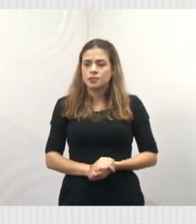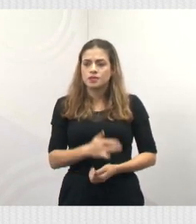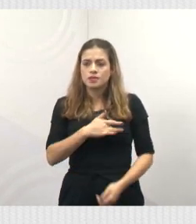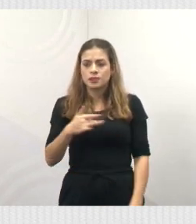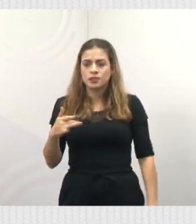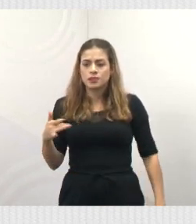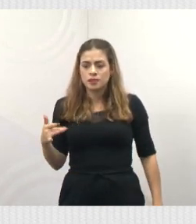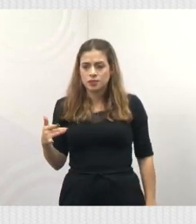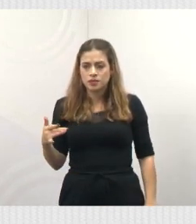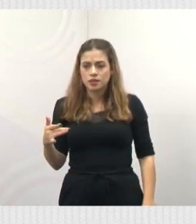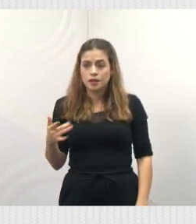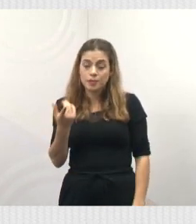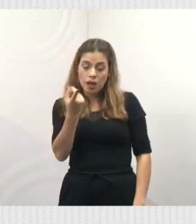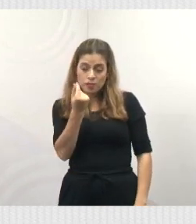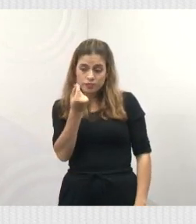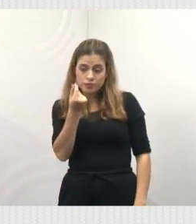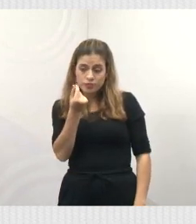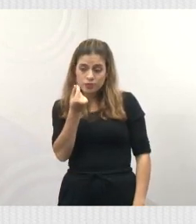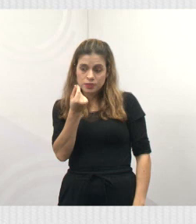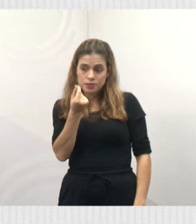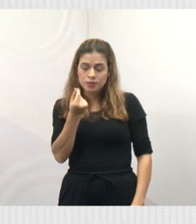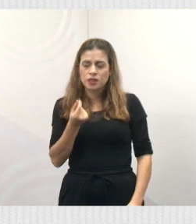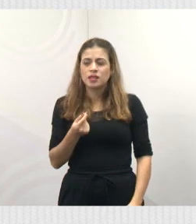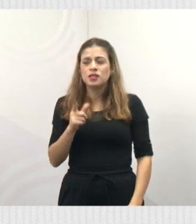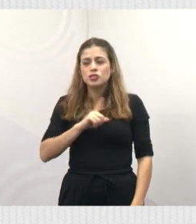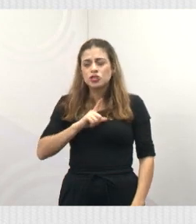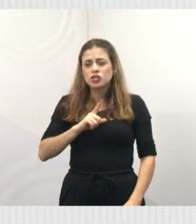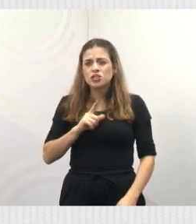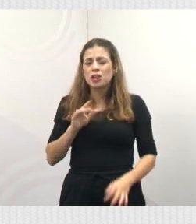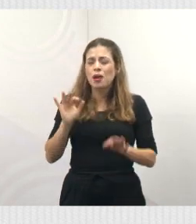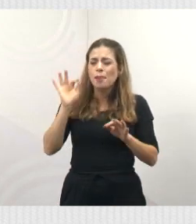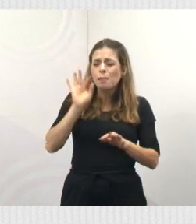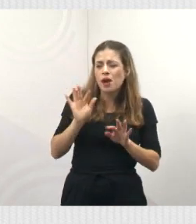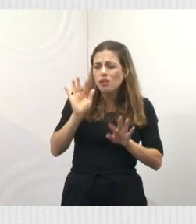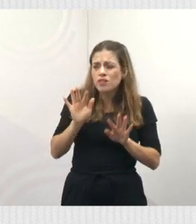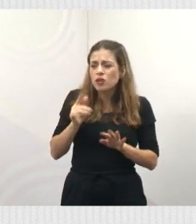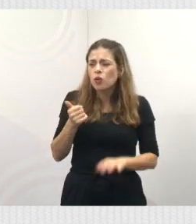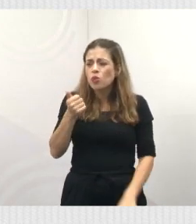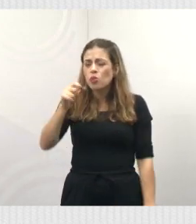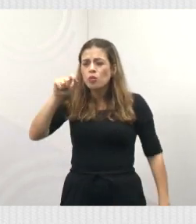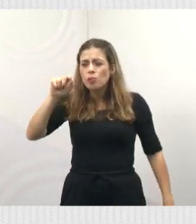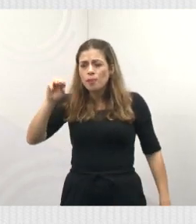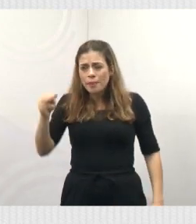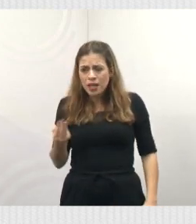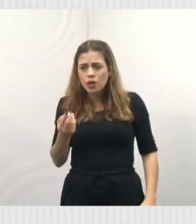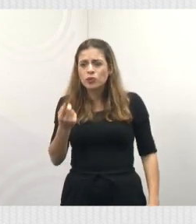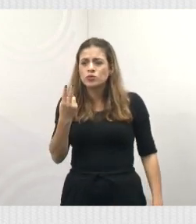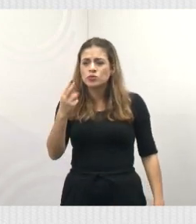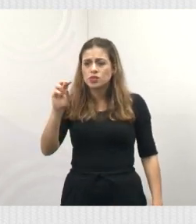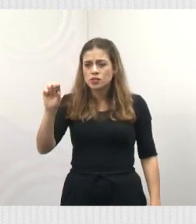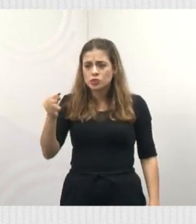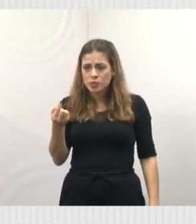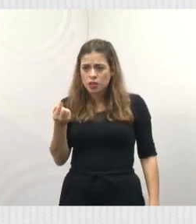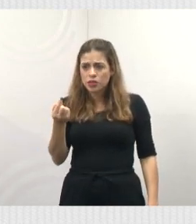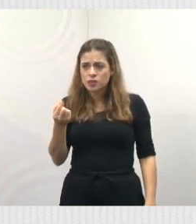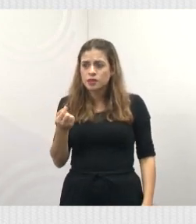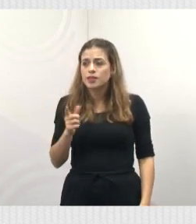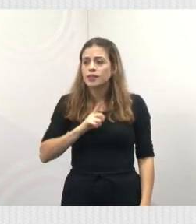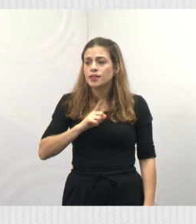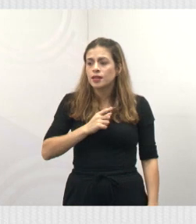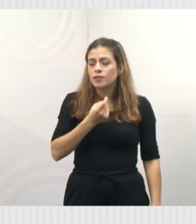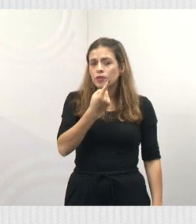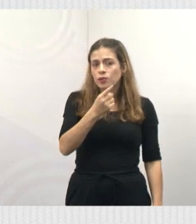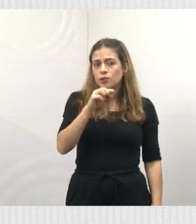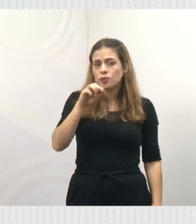saúde financeira do município. Nós tínhamos uma previsão de 1 bilhão e 200 milhões e tivemos 1 bilhão e 9. Isto